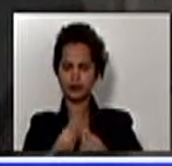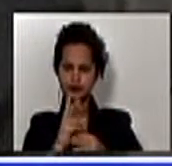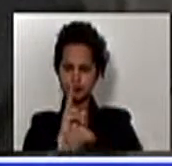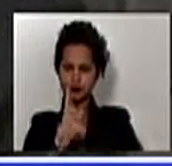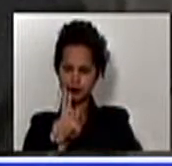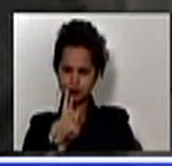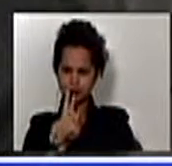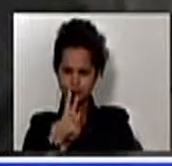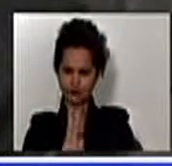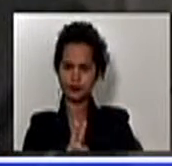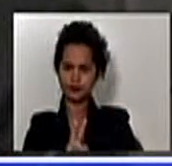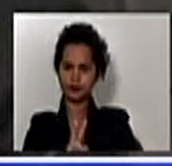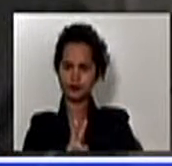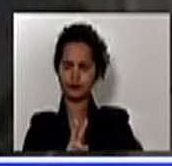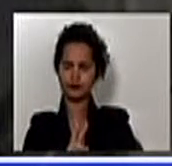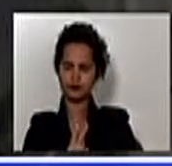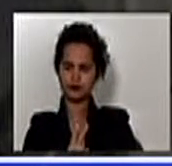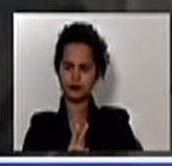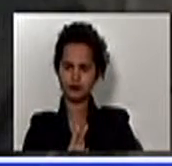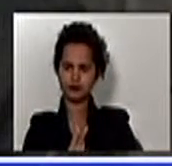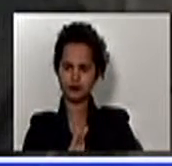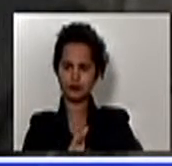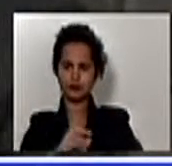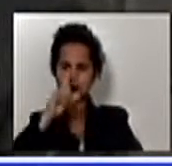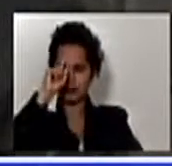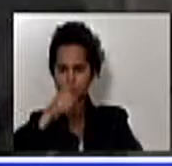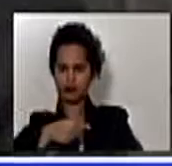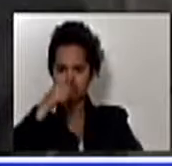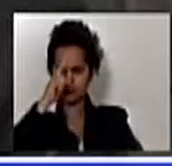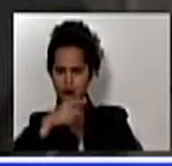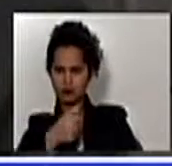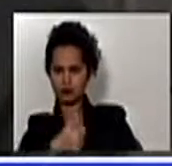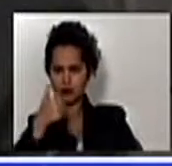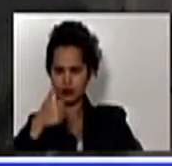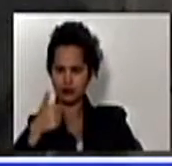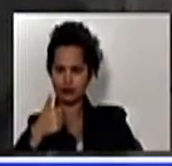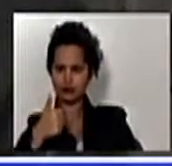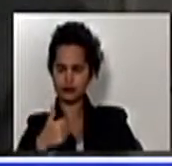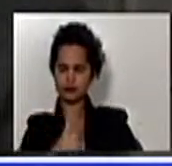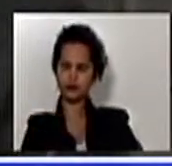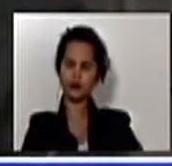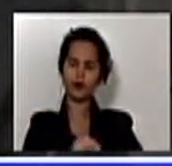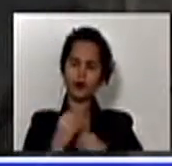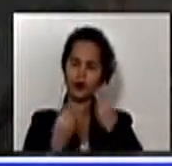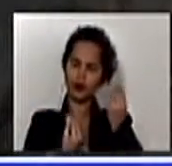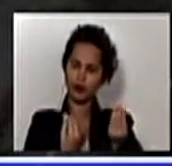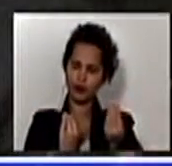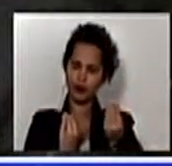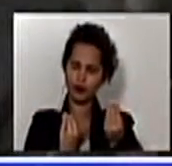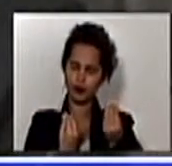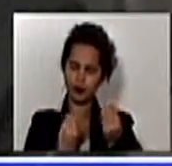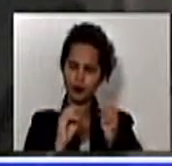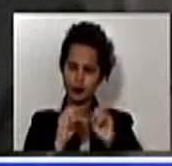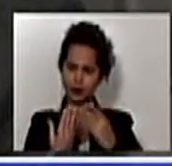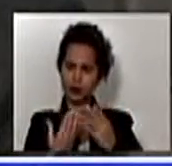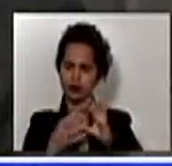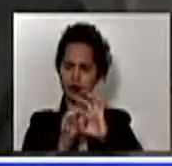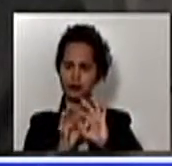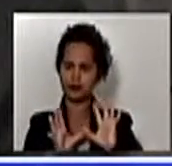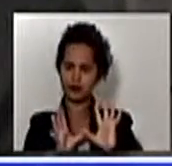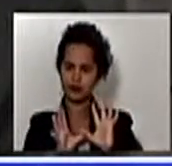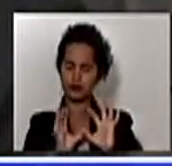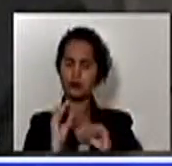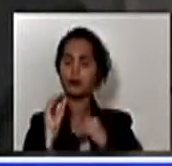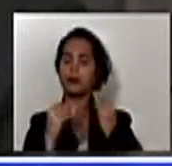jurídico, do ordenamento positivo ou do regime democrático. É